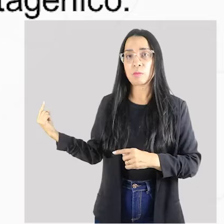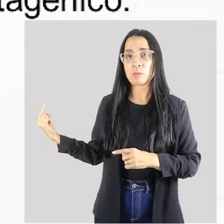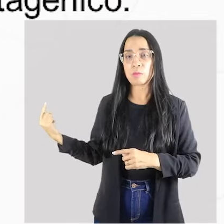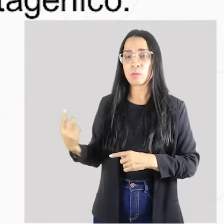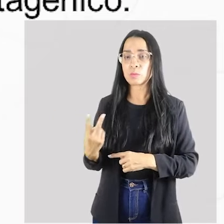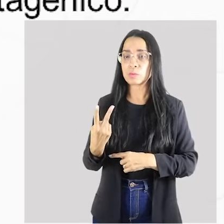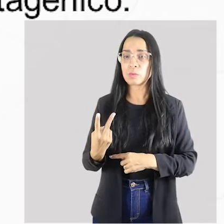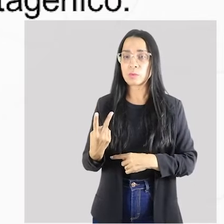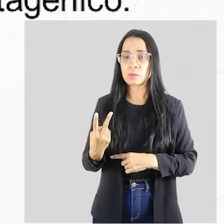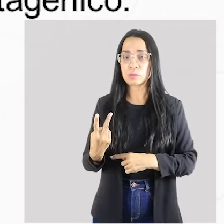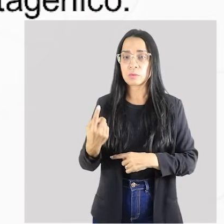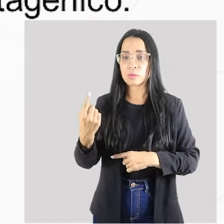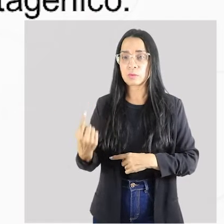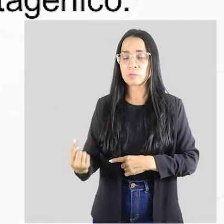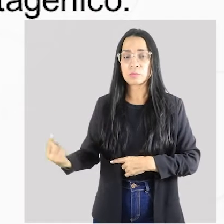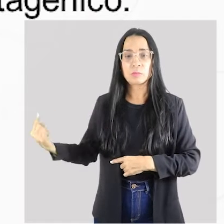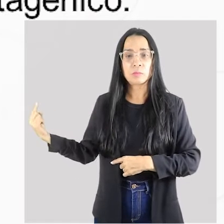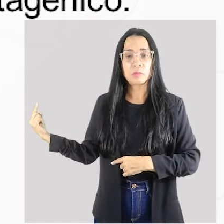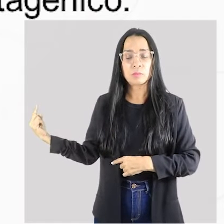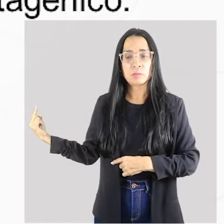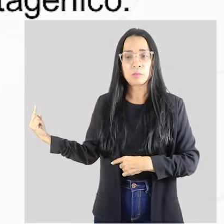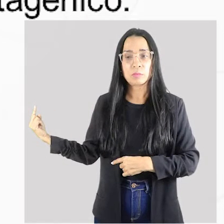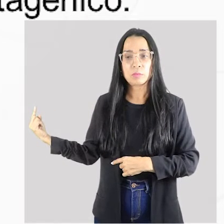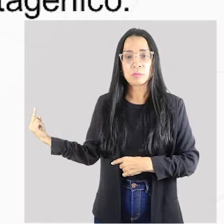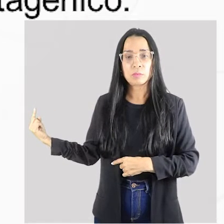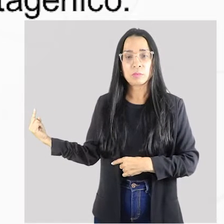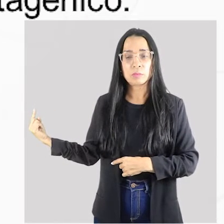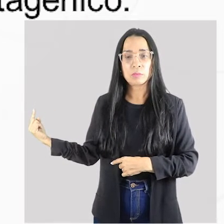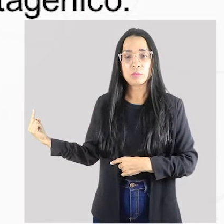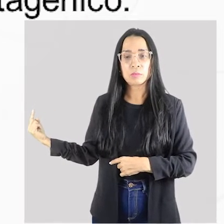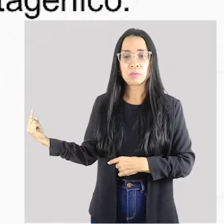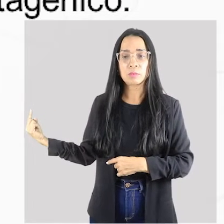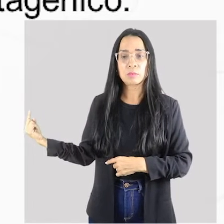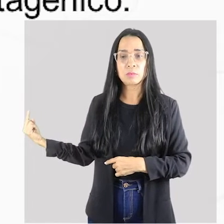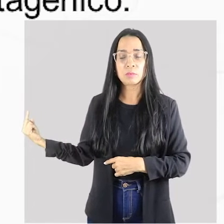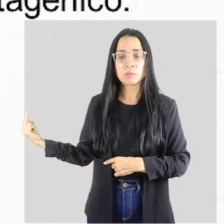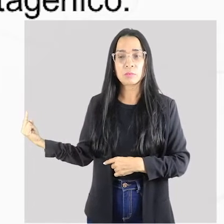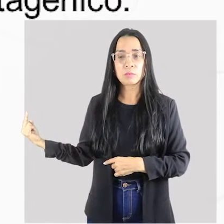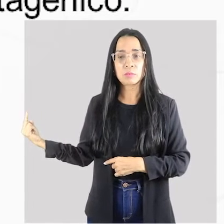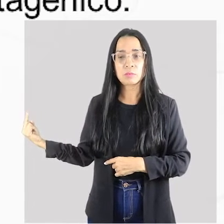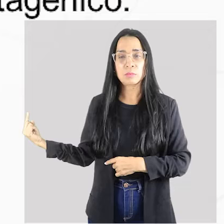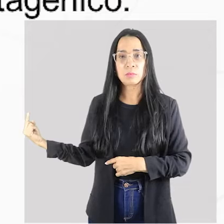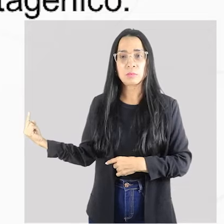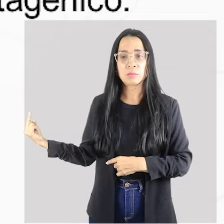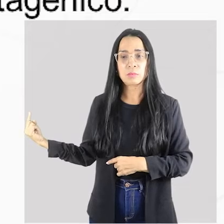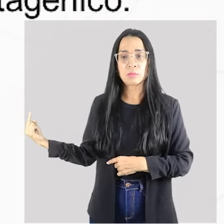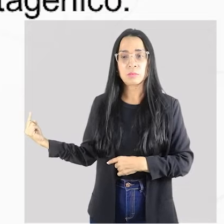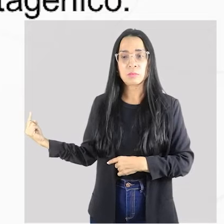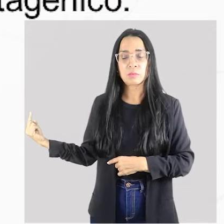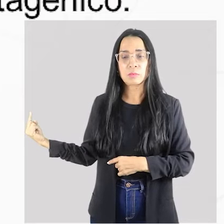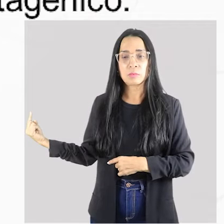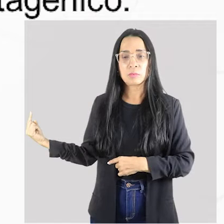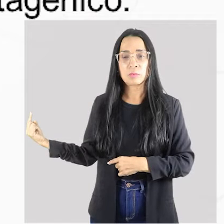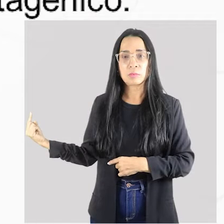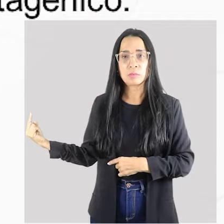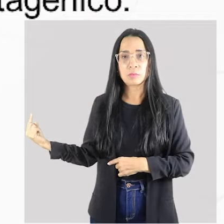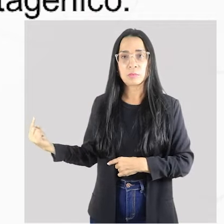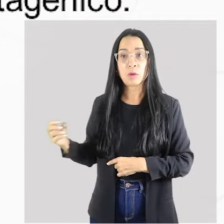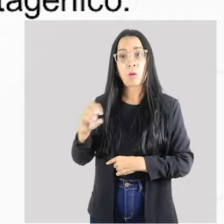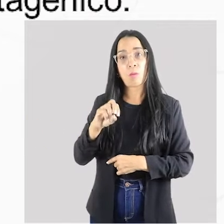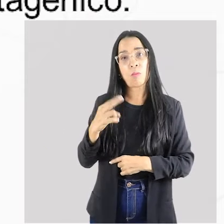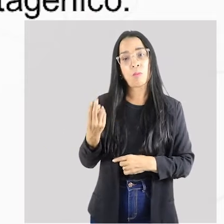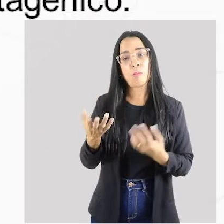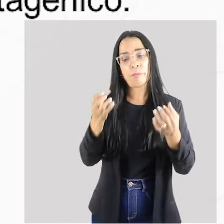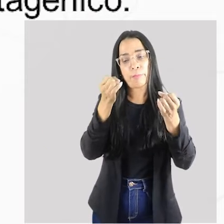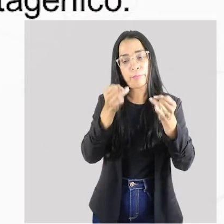ser espontânea ou induzida por agentes físicos, químicos ou biológicos com potencial mutagênico. Ou